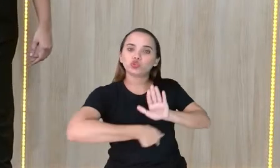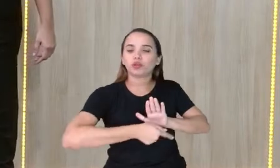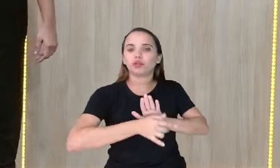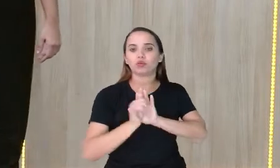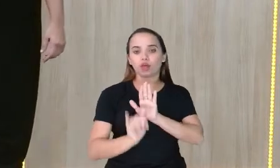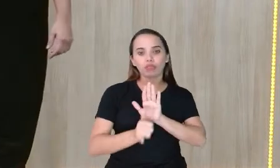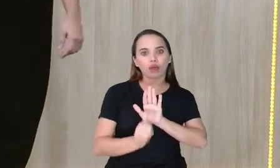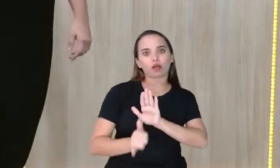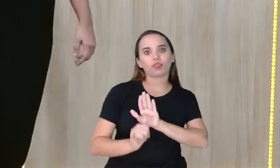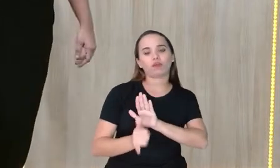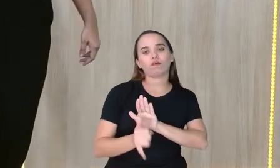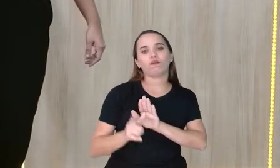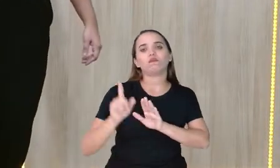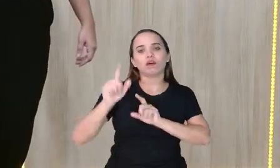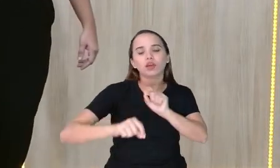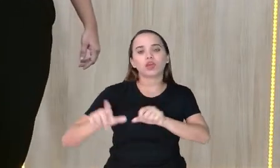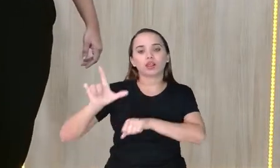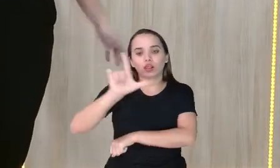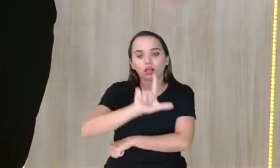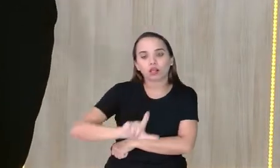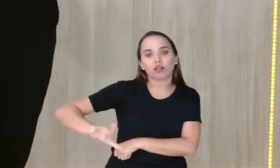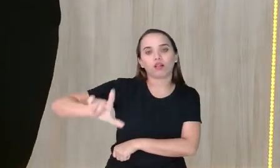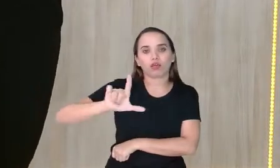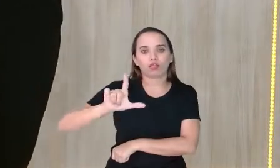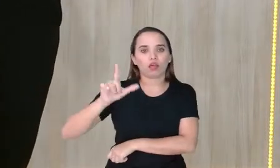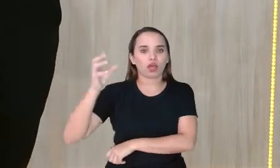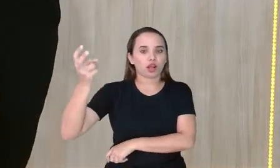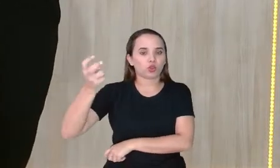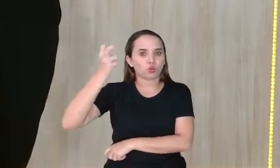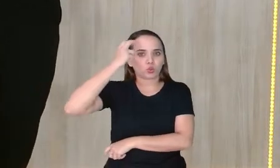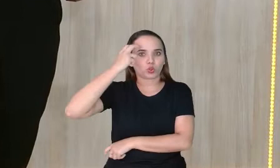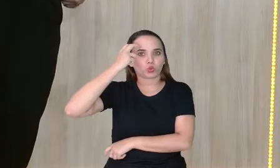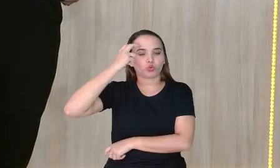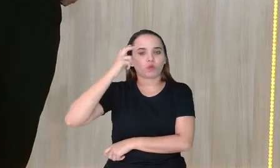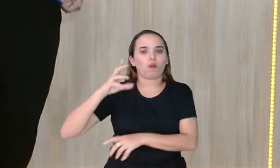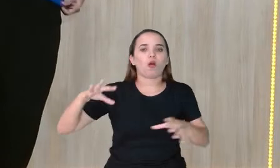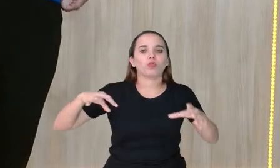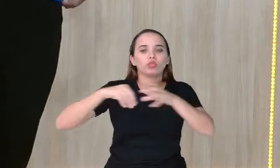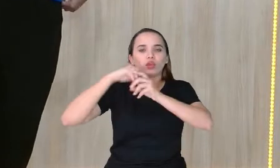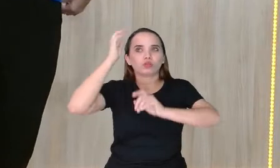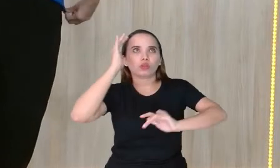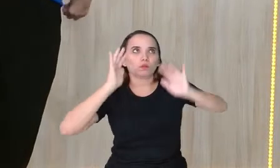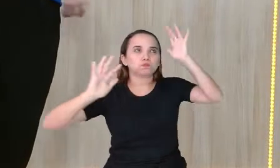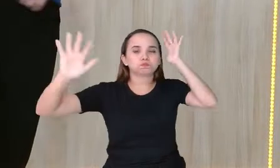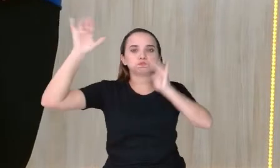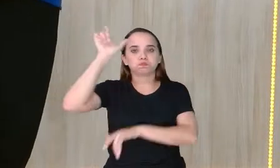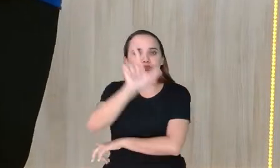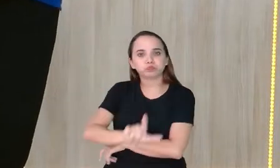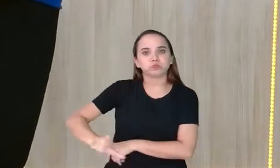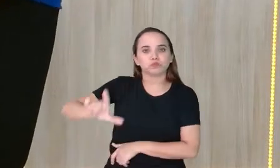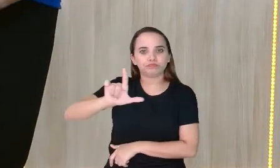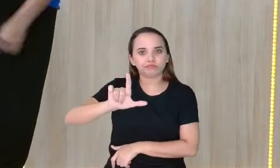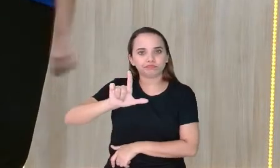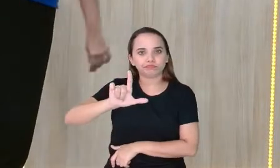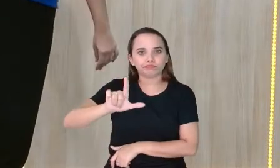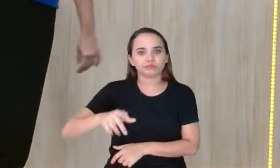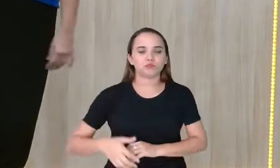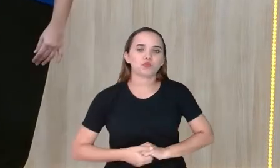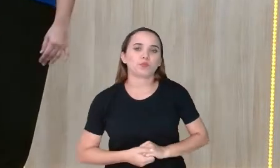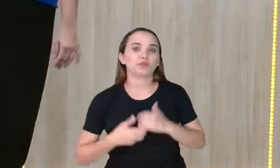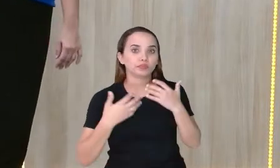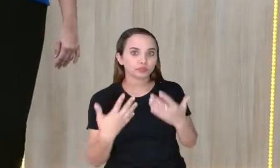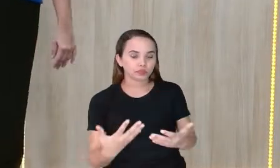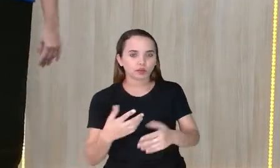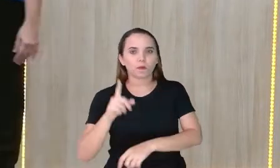é o da cultura literária ficcional, é o campo da ficção, da literatura. Portanto,